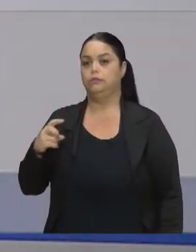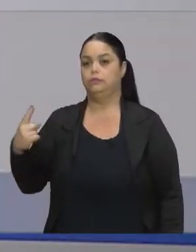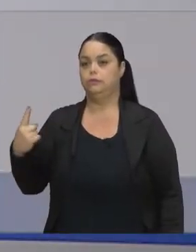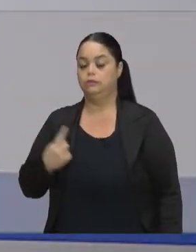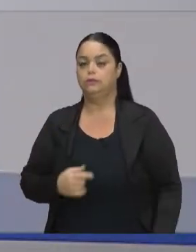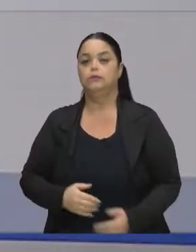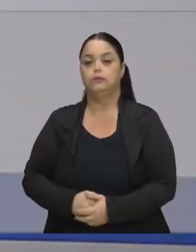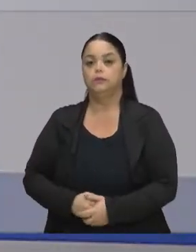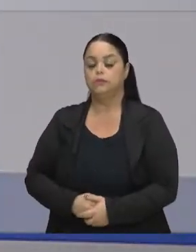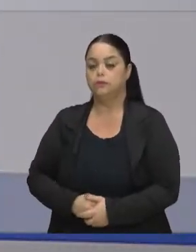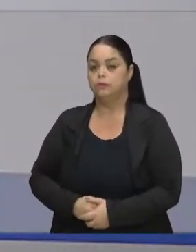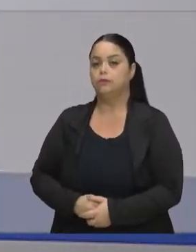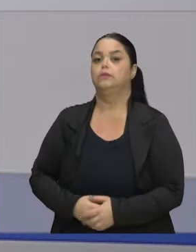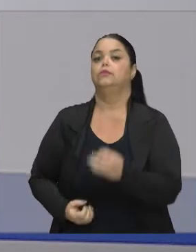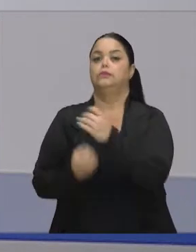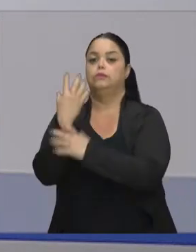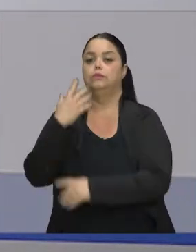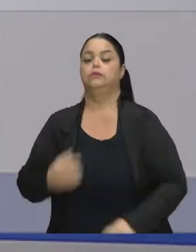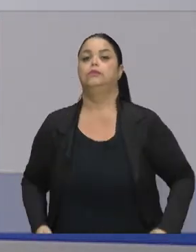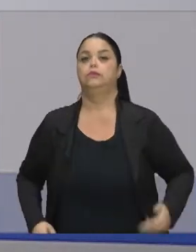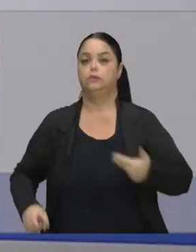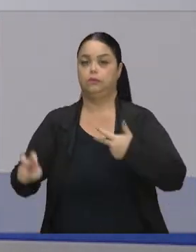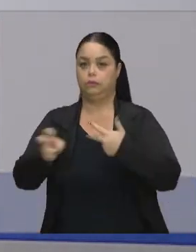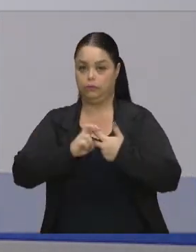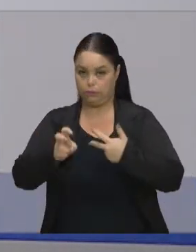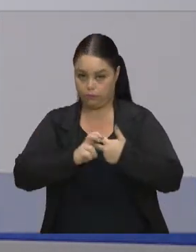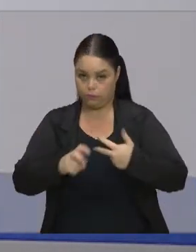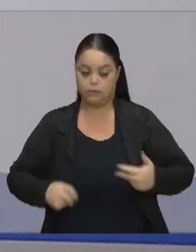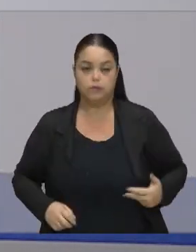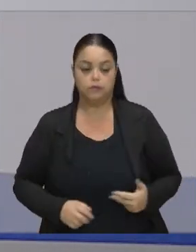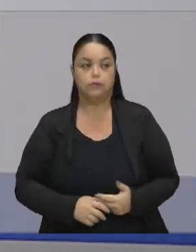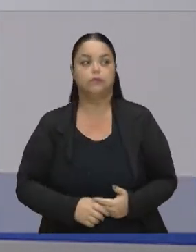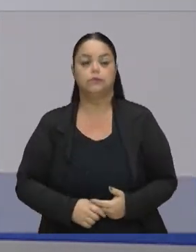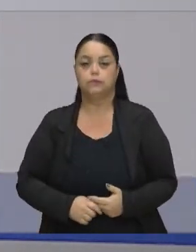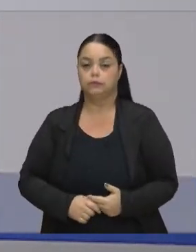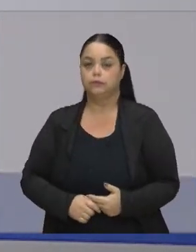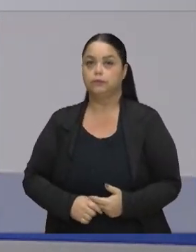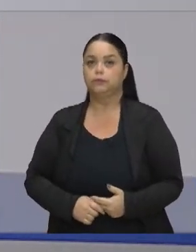572/2021. Autoria do Poder Executivo.